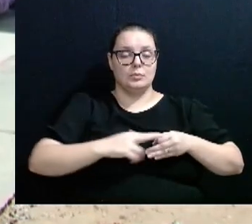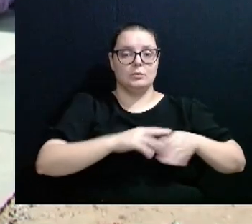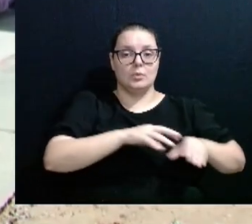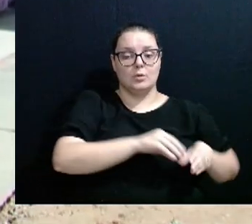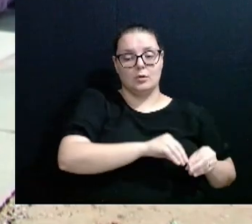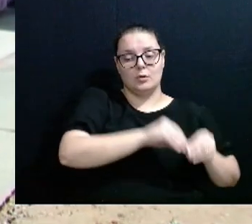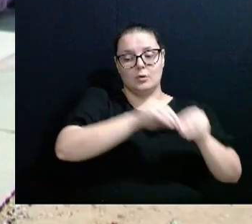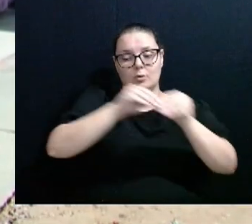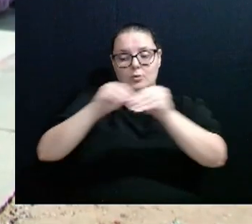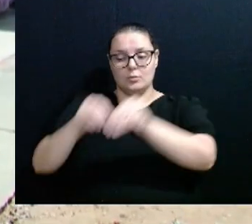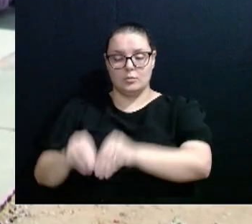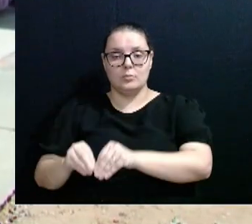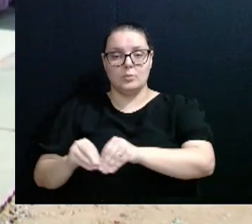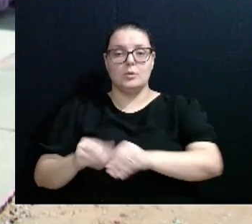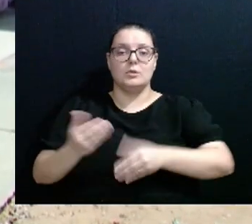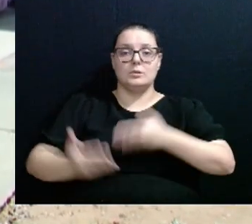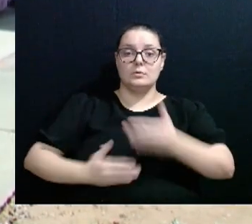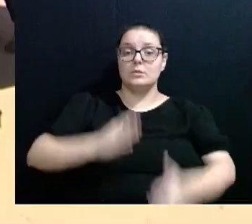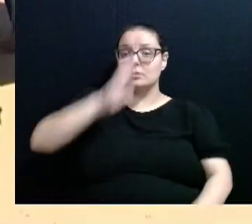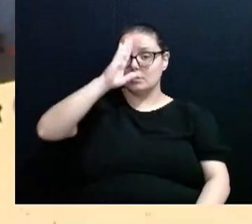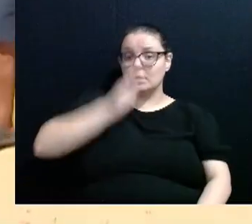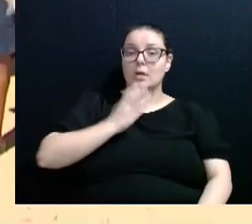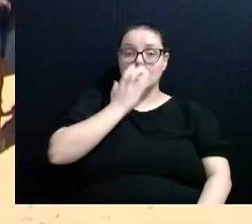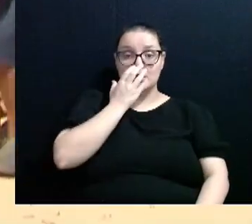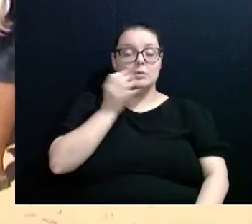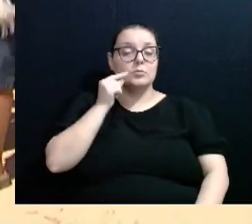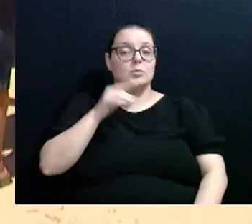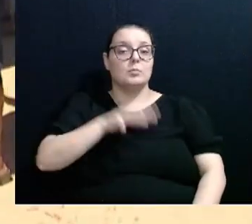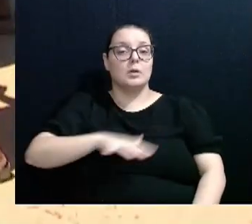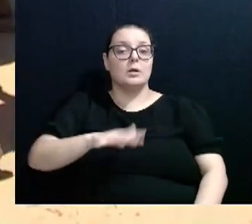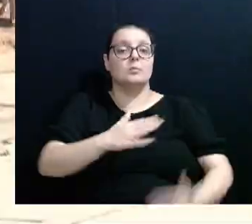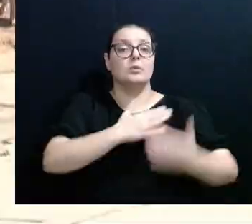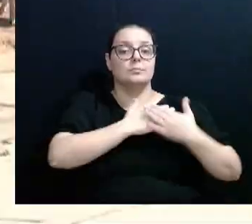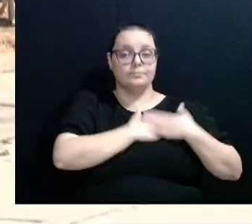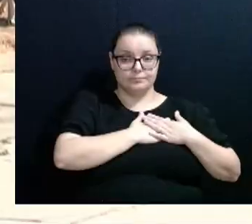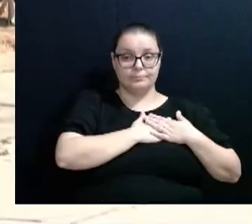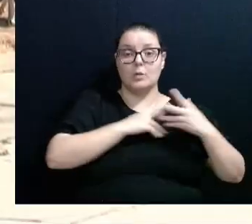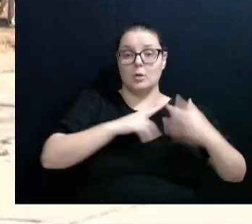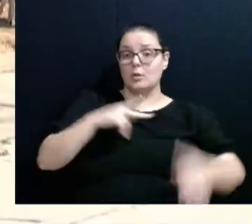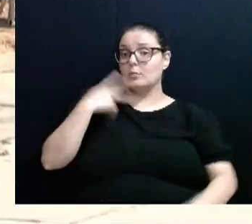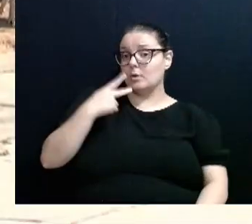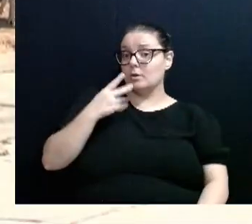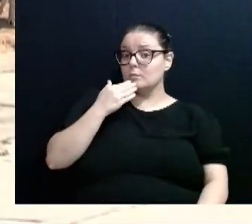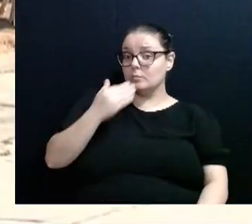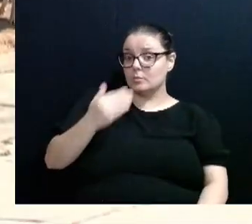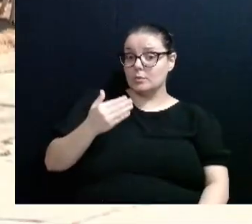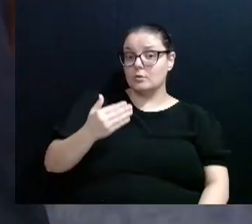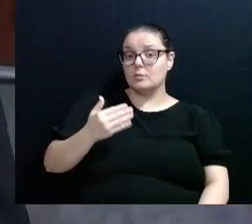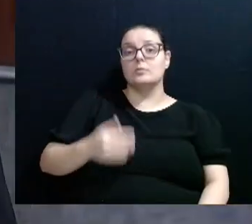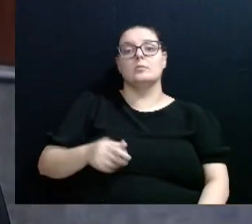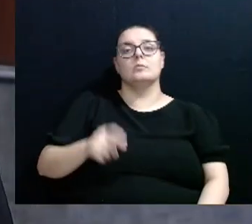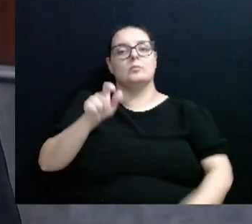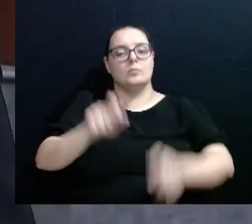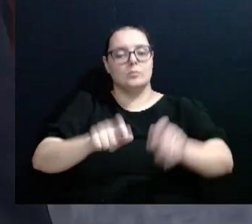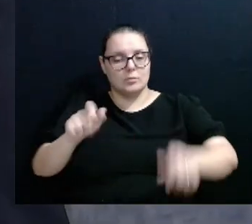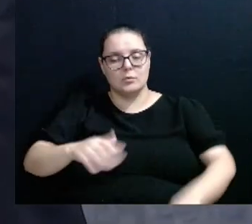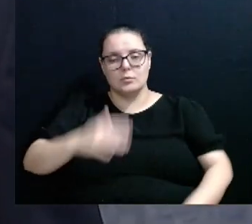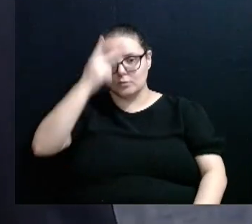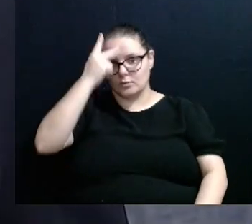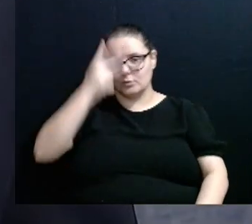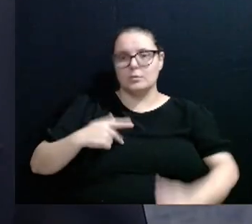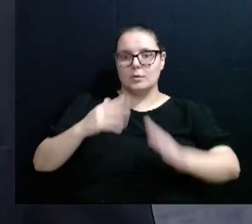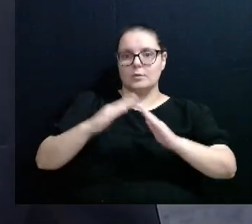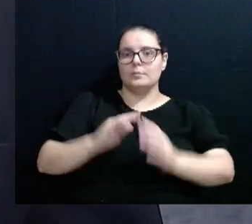cães e gatos, para a região dos Amarais. De acordo com o parlamentar, a demanda foi um pedido dos moradores. O que ocorre é